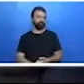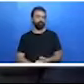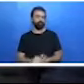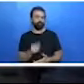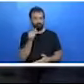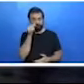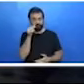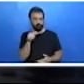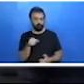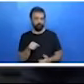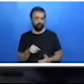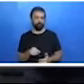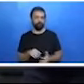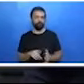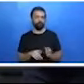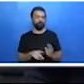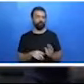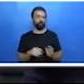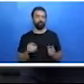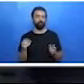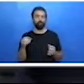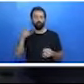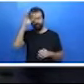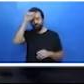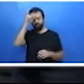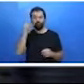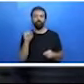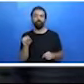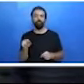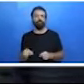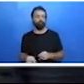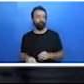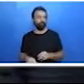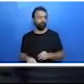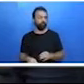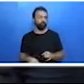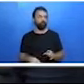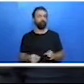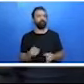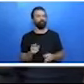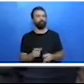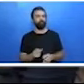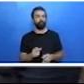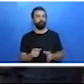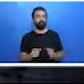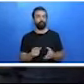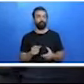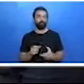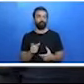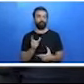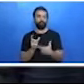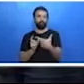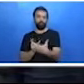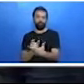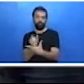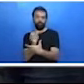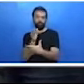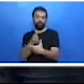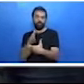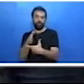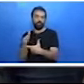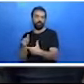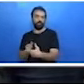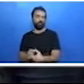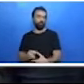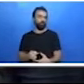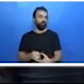olha só, nós vamos estudar o que hoje? Nós vamos estudar sobre as sílabas átonas e sílabas tônicas e entender